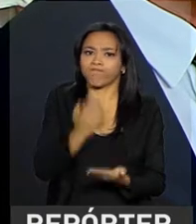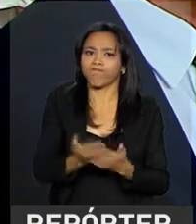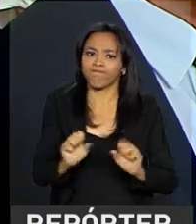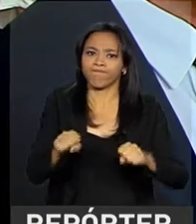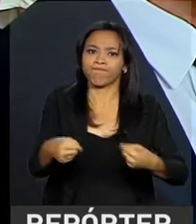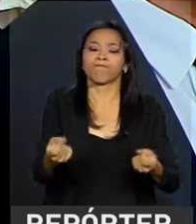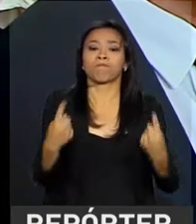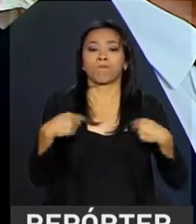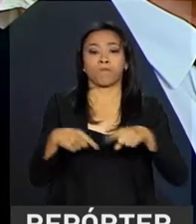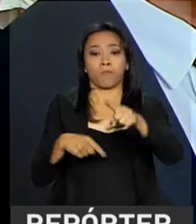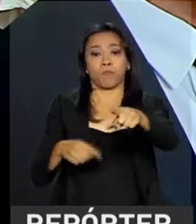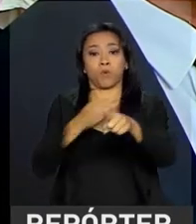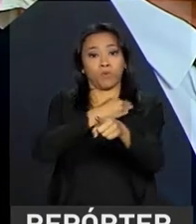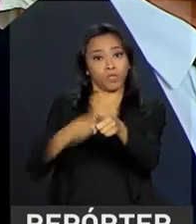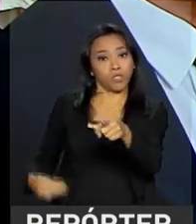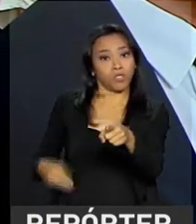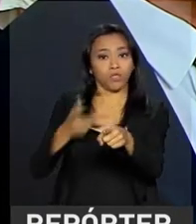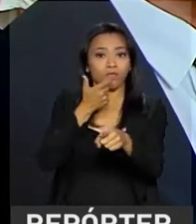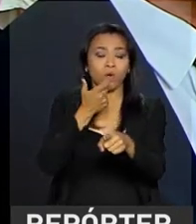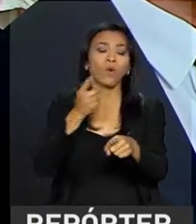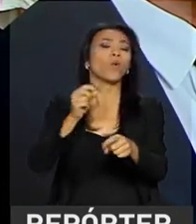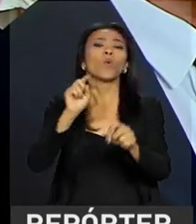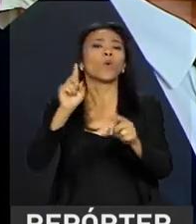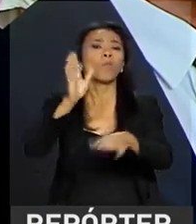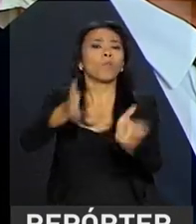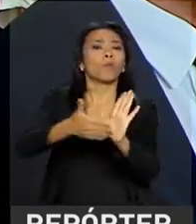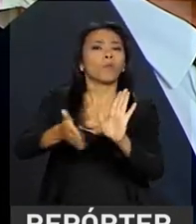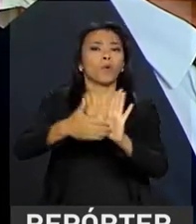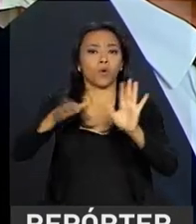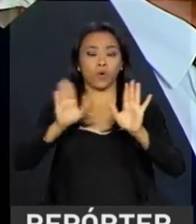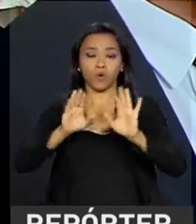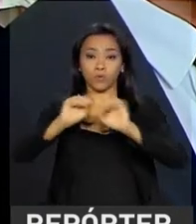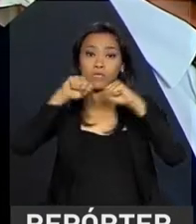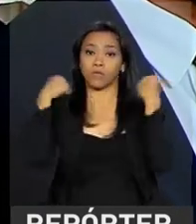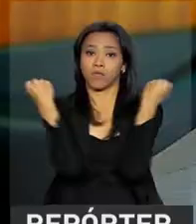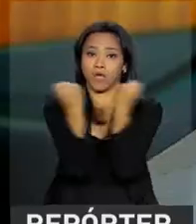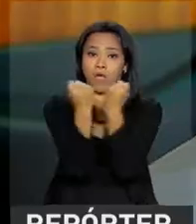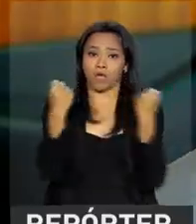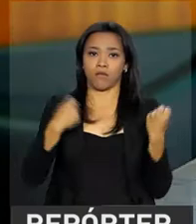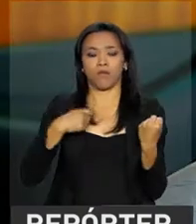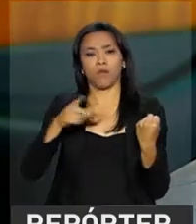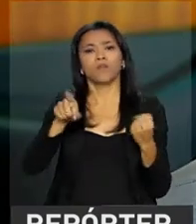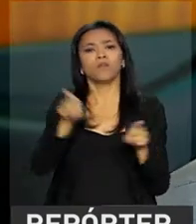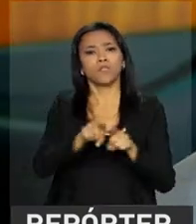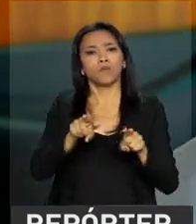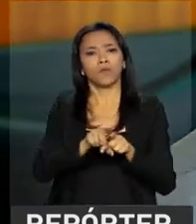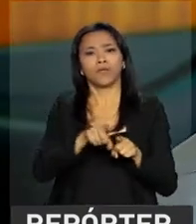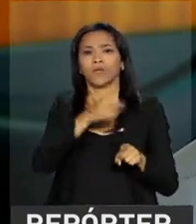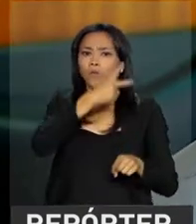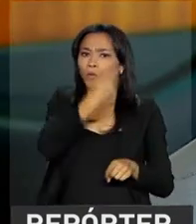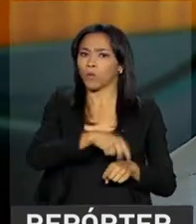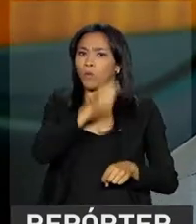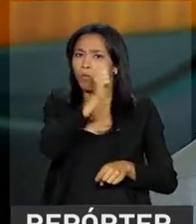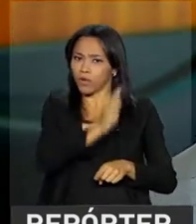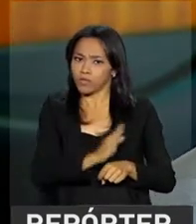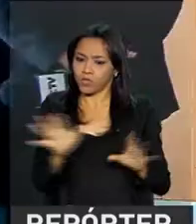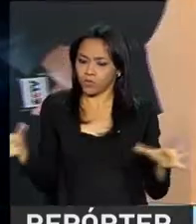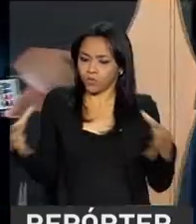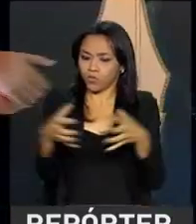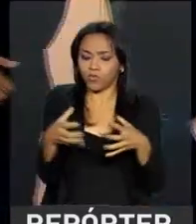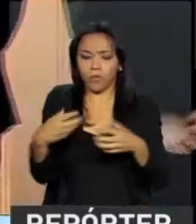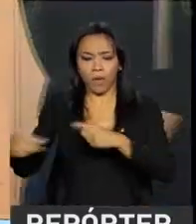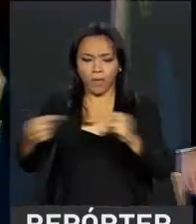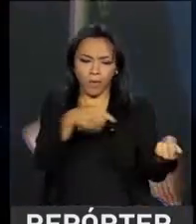franco propôs a realização de um seminário de empresários chineses com autoridades brasileiras para estreitar a parceria